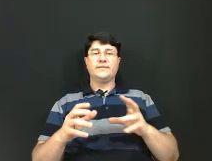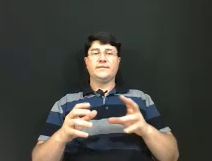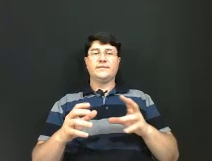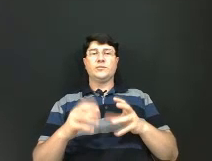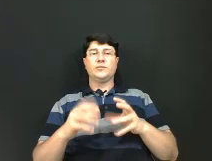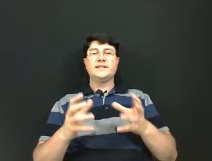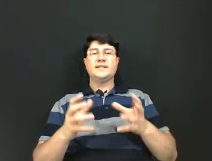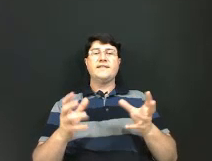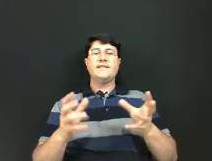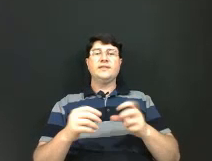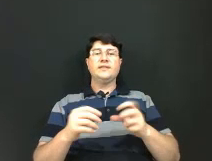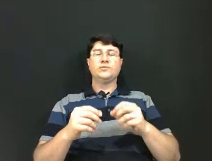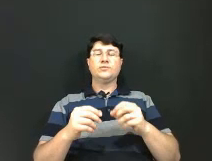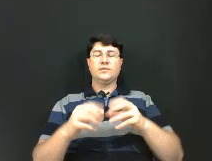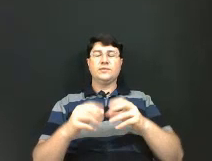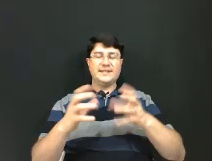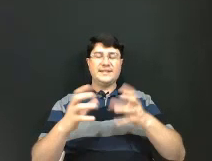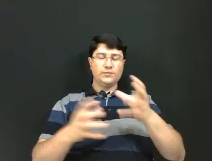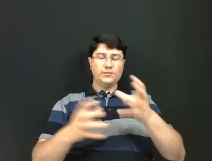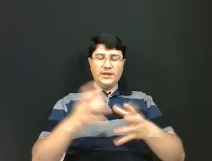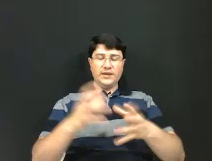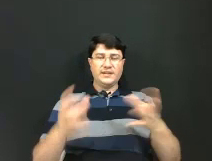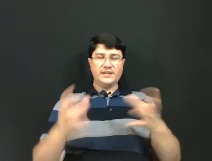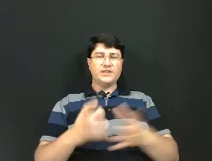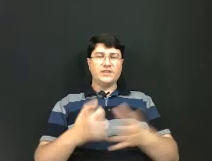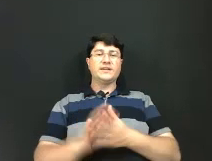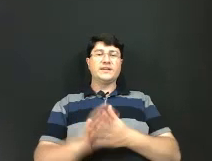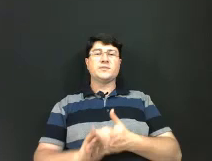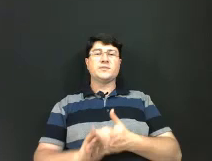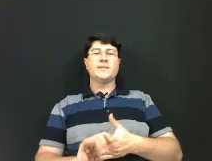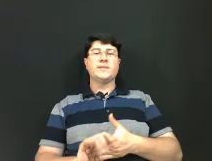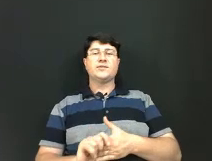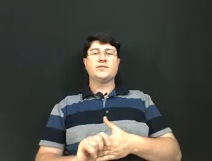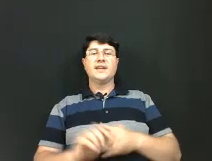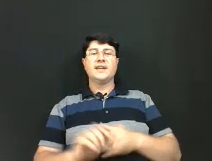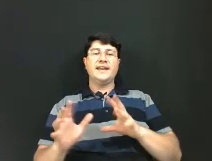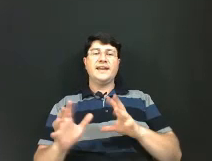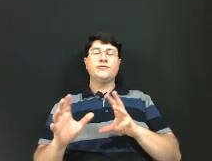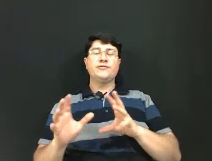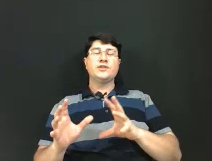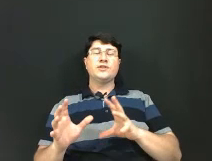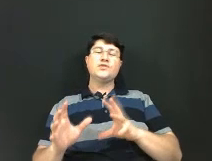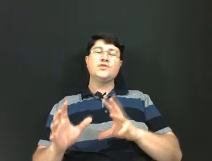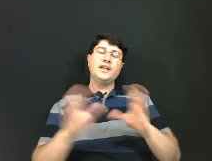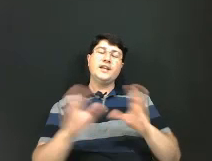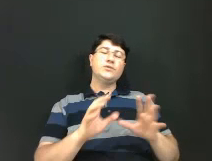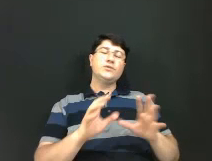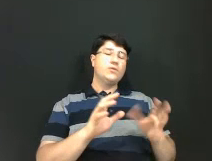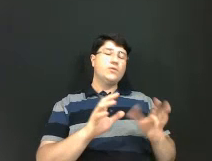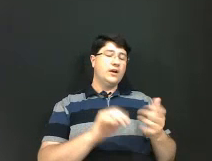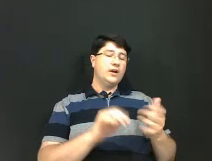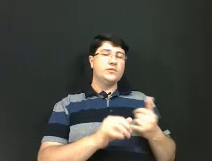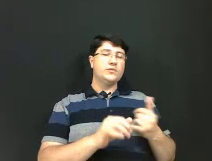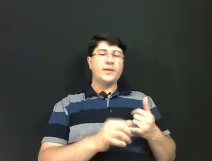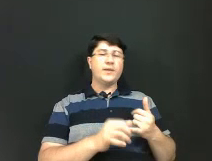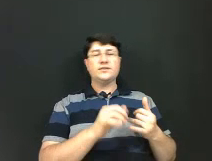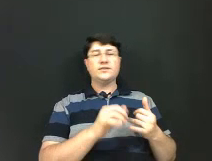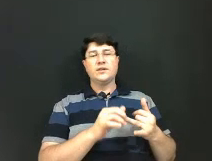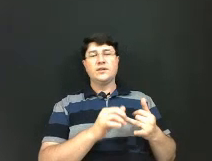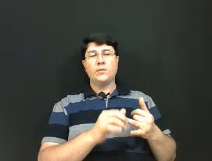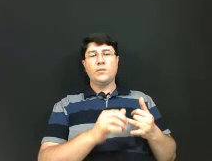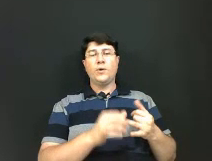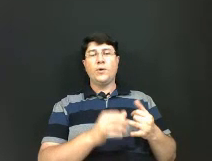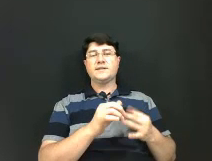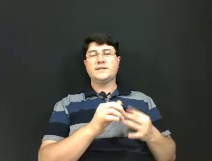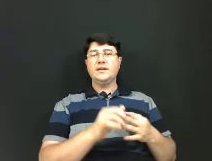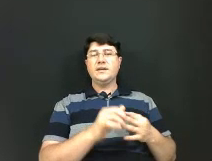mudança de evento, nesse domínio de a gente está falando de campos semânticos, ele funciona diferente do que ocorre com o